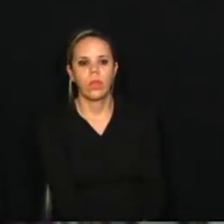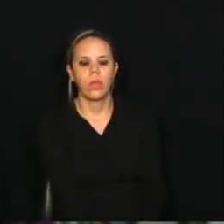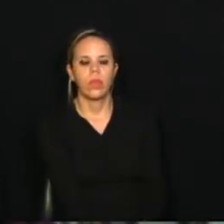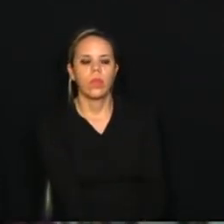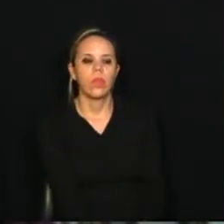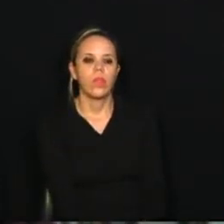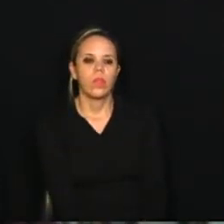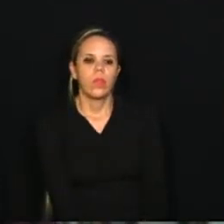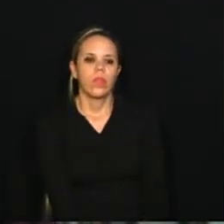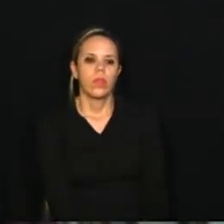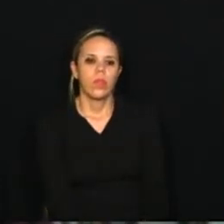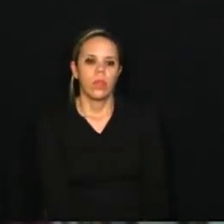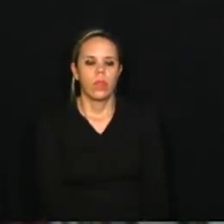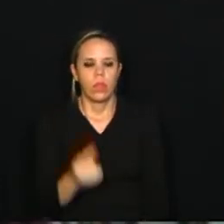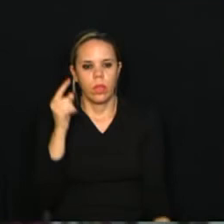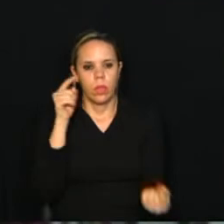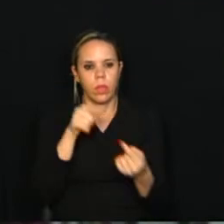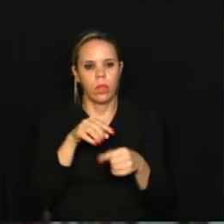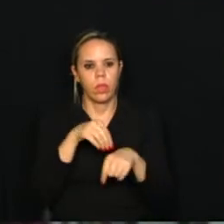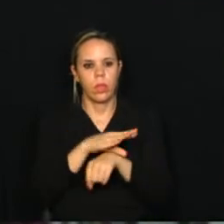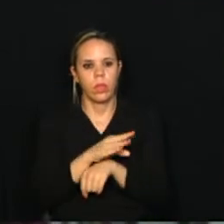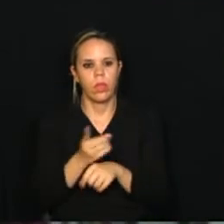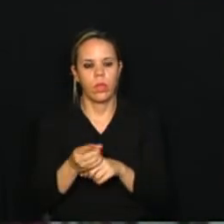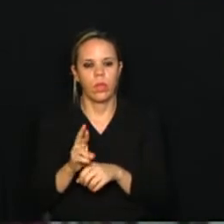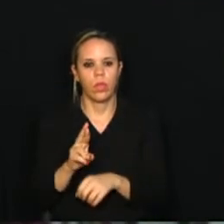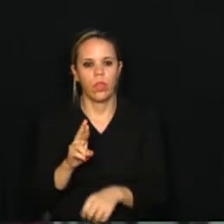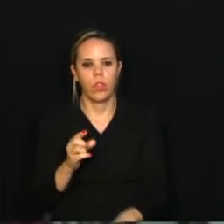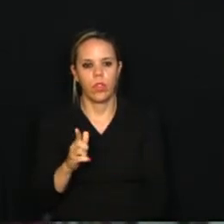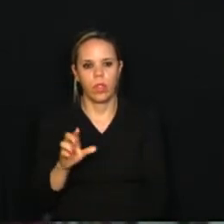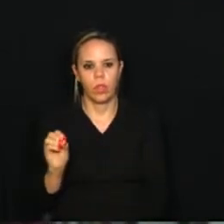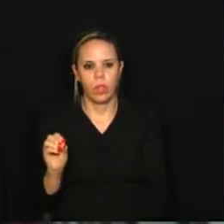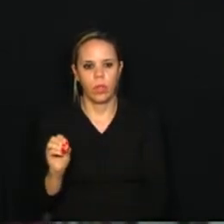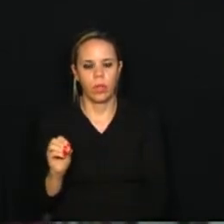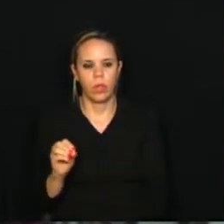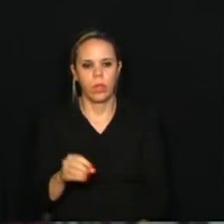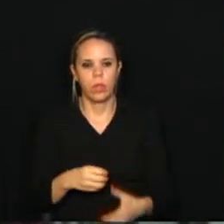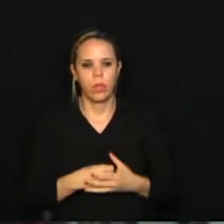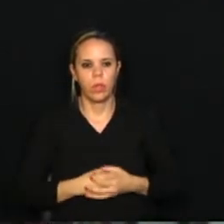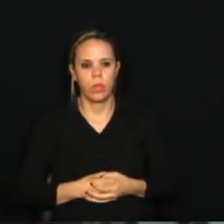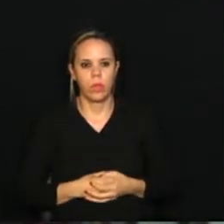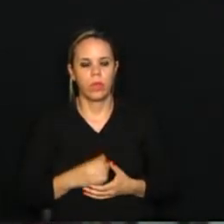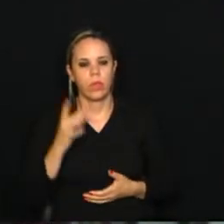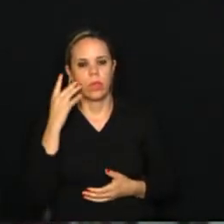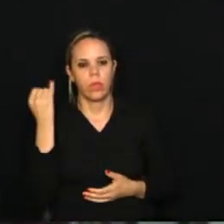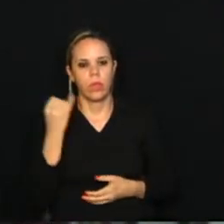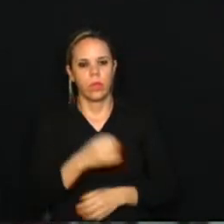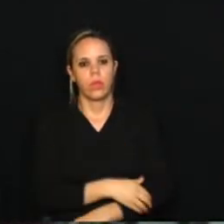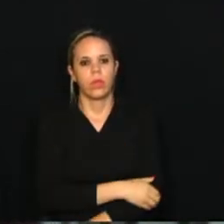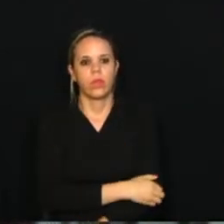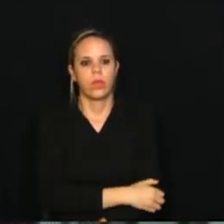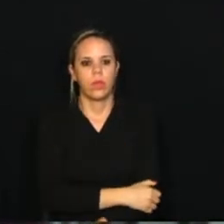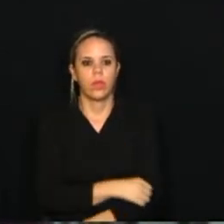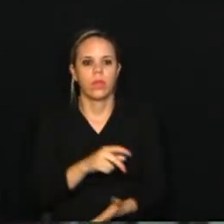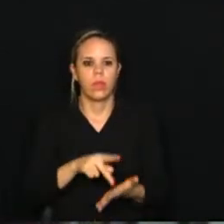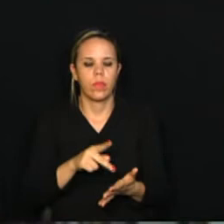que foram ideias que colocou o Dr. Rodrigo, que acho importantes.